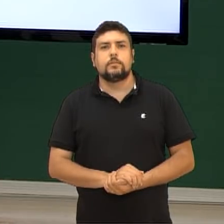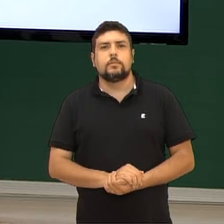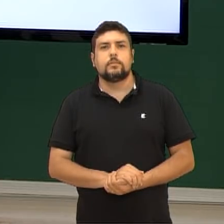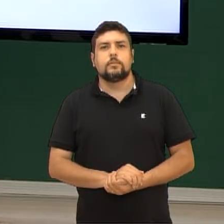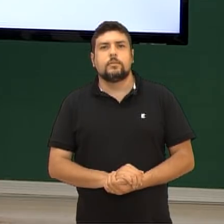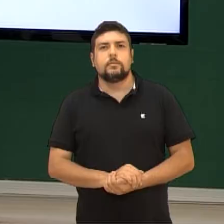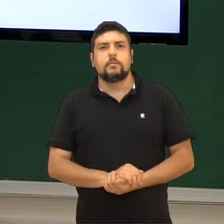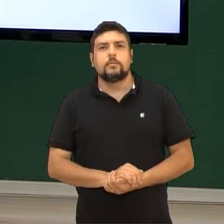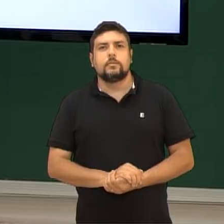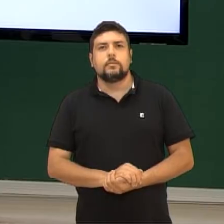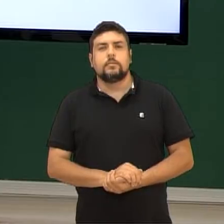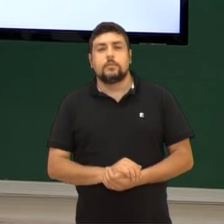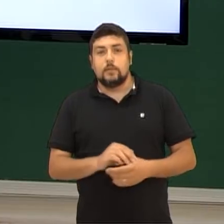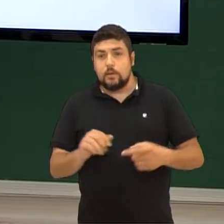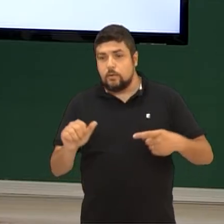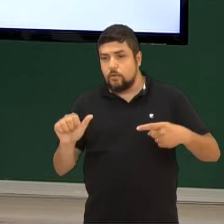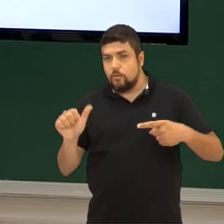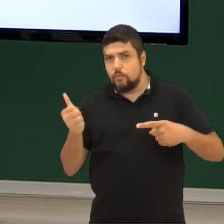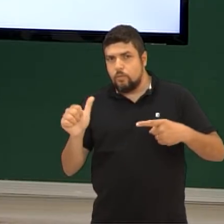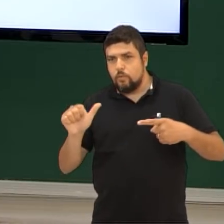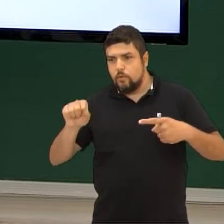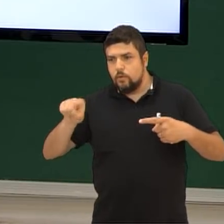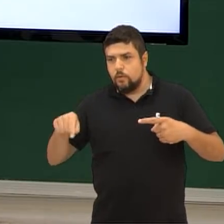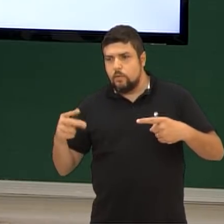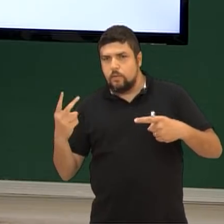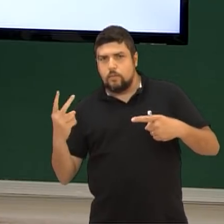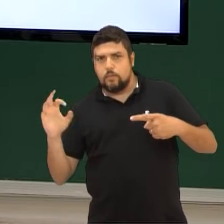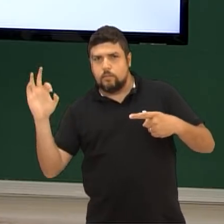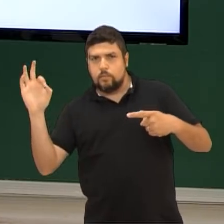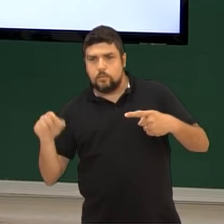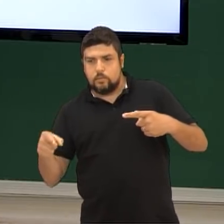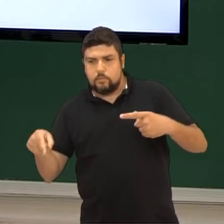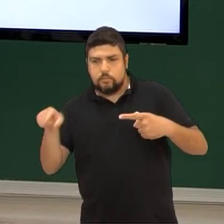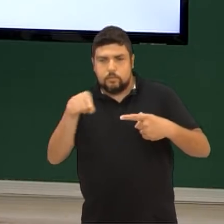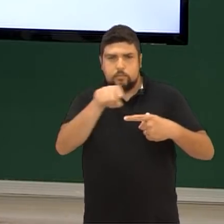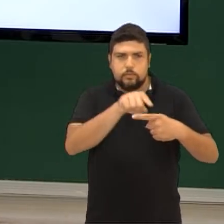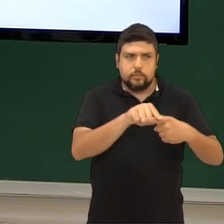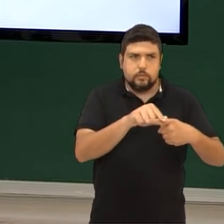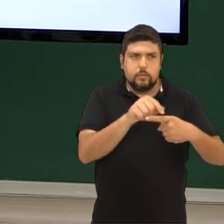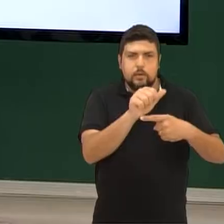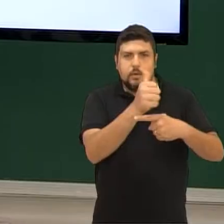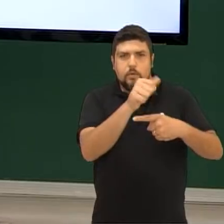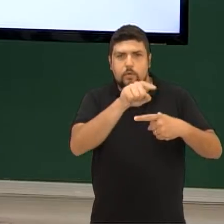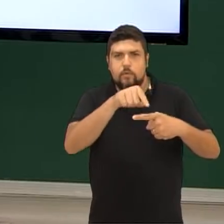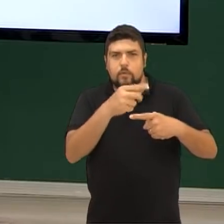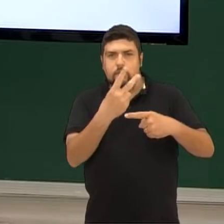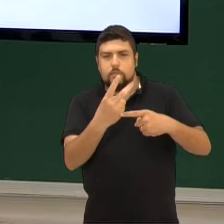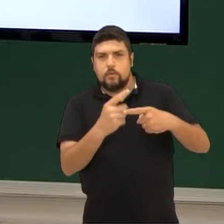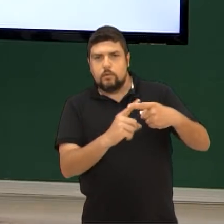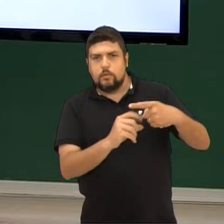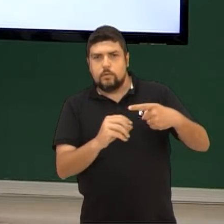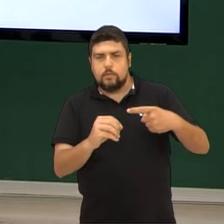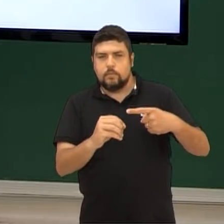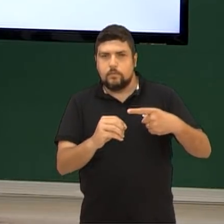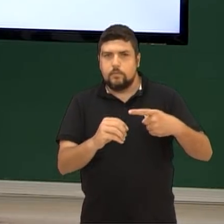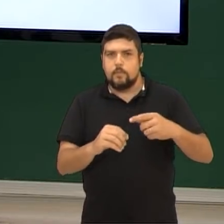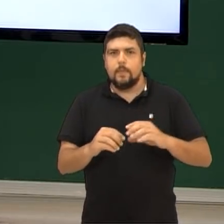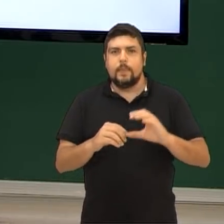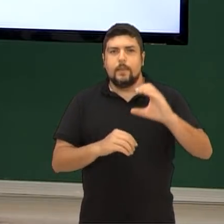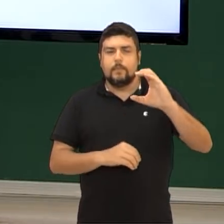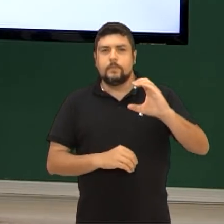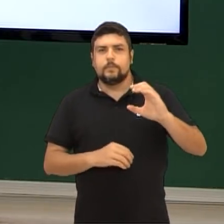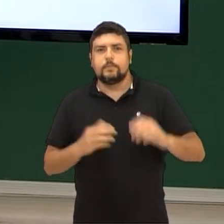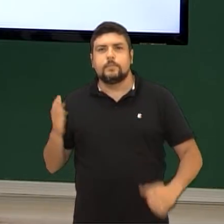11,2% parte do 100%. Na letra C, onde 7 sobre 50,